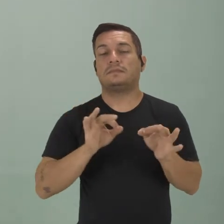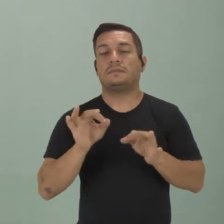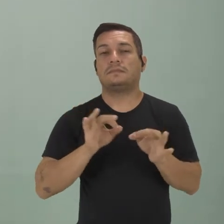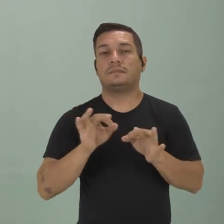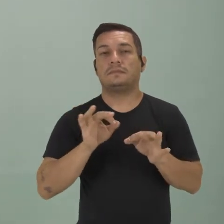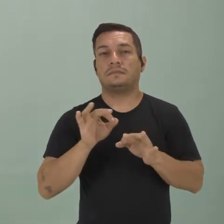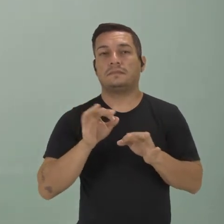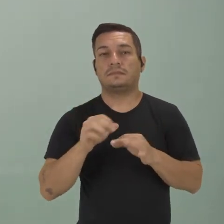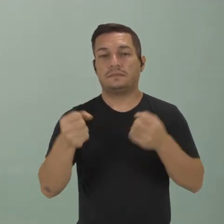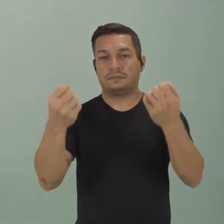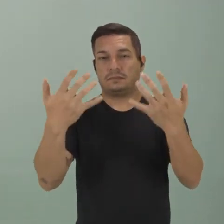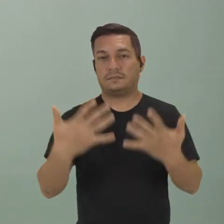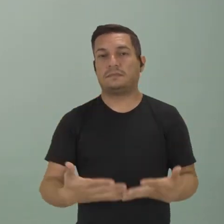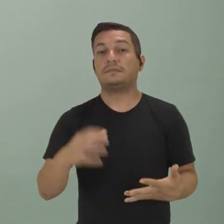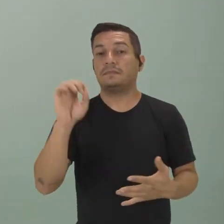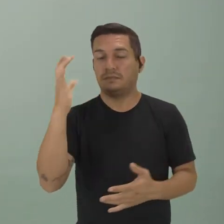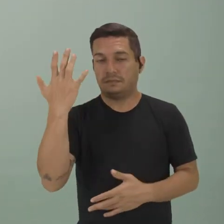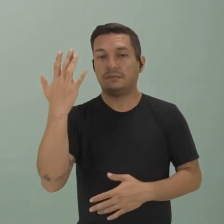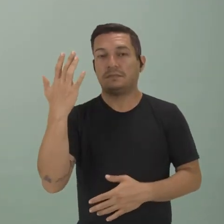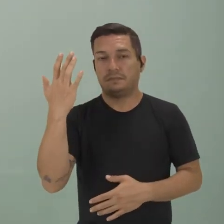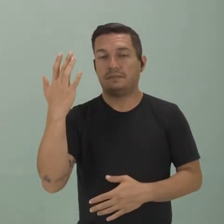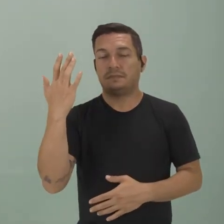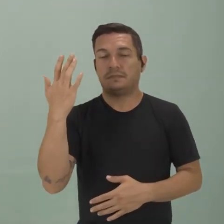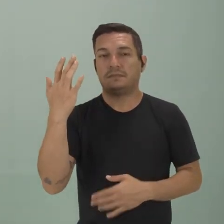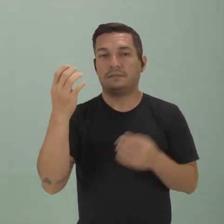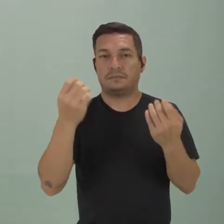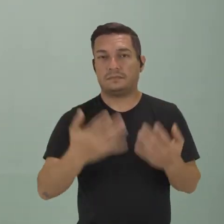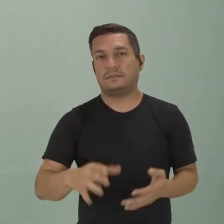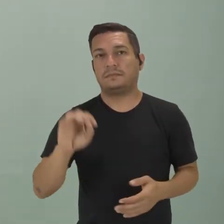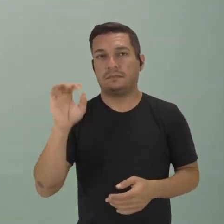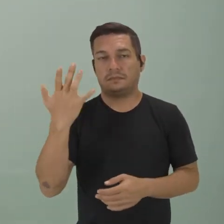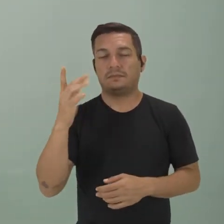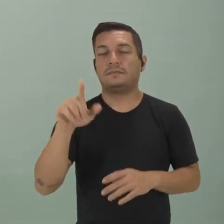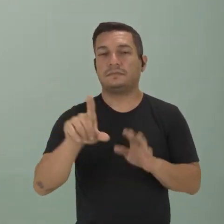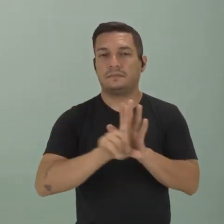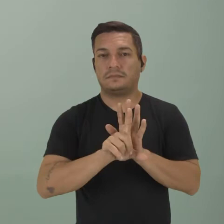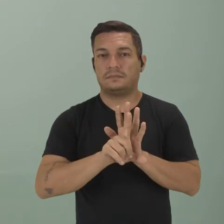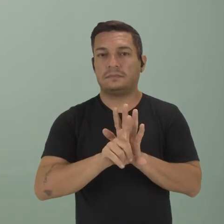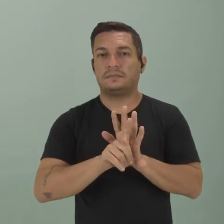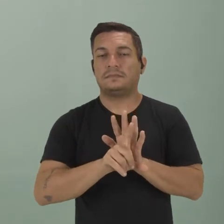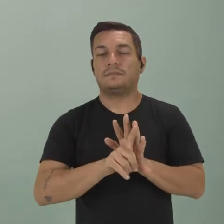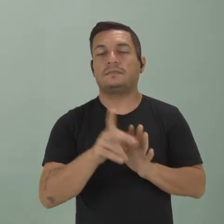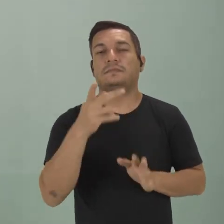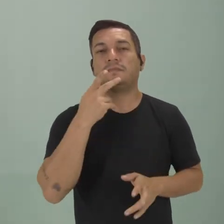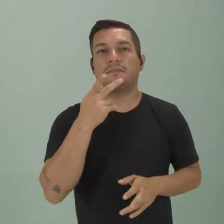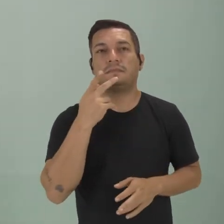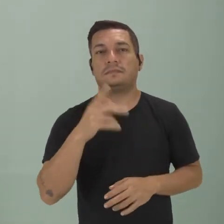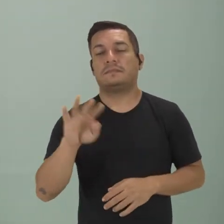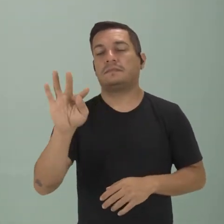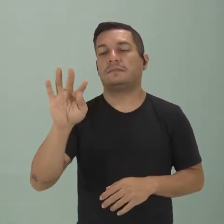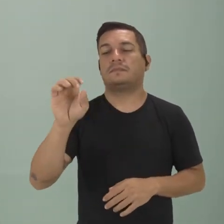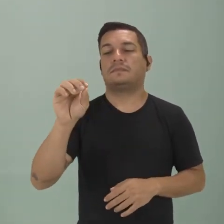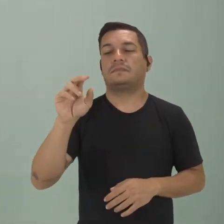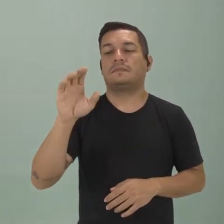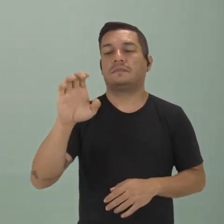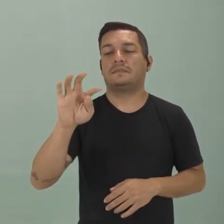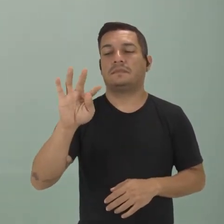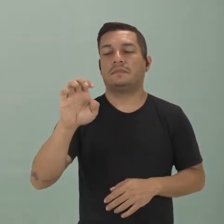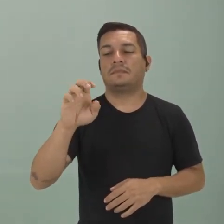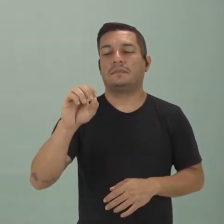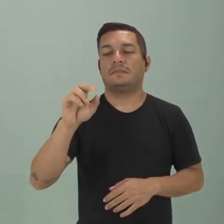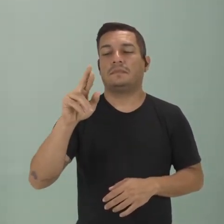ser formada para explicar um fato. Explicar um fato. Isso é uma lei. Quando a gente fala de